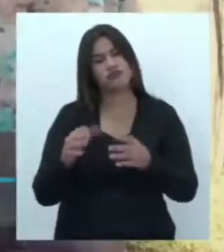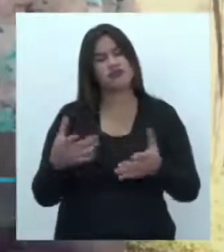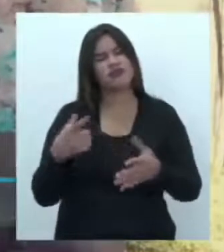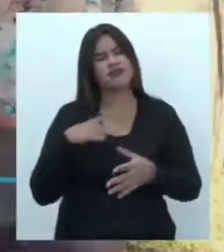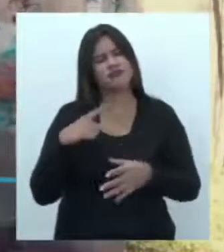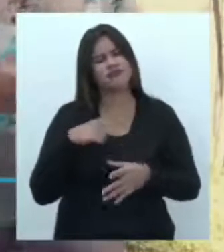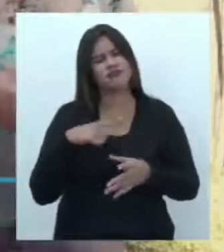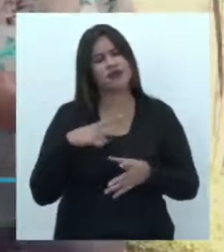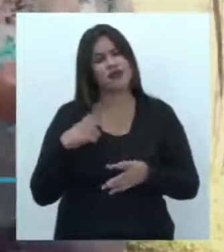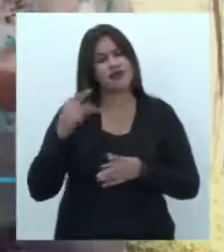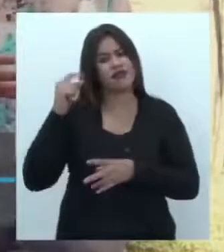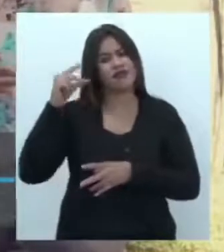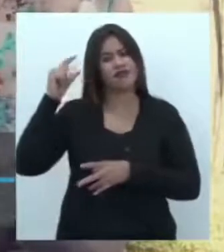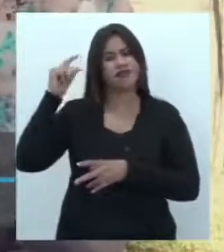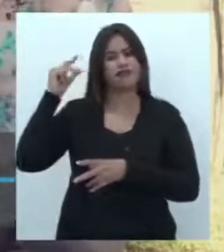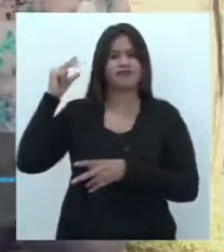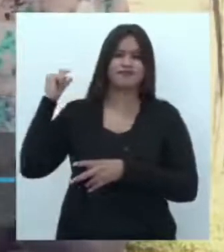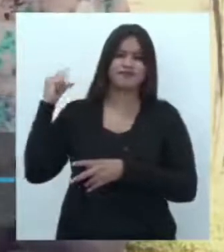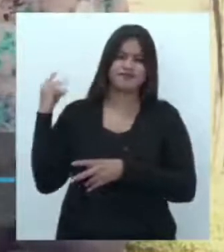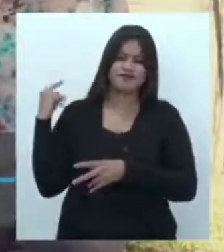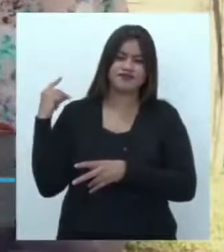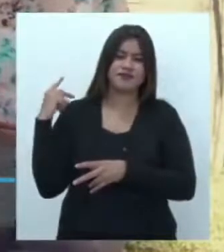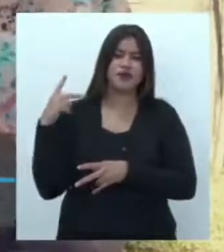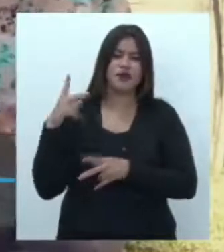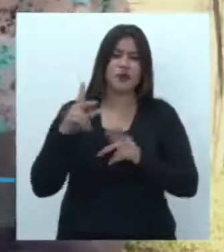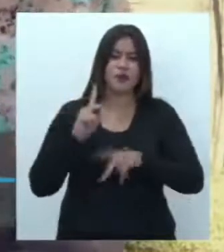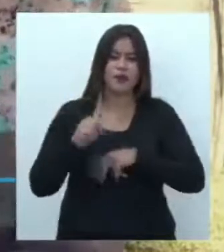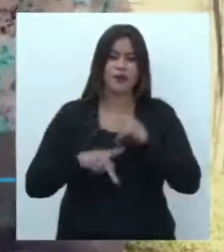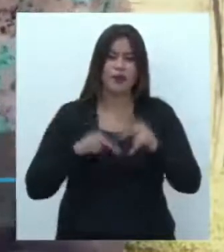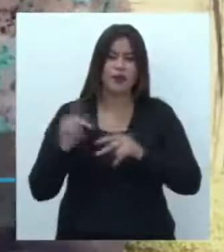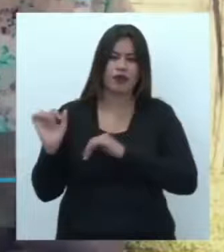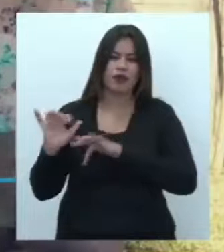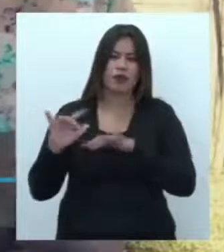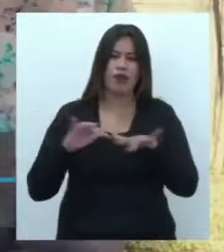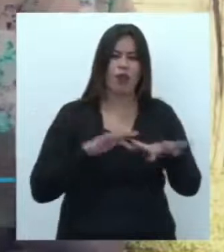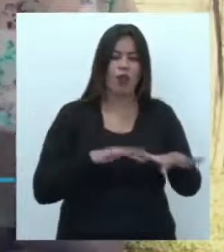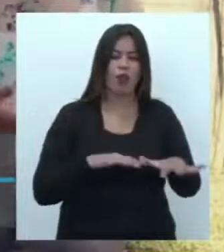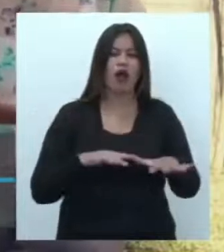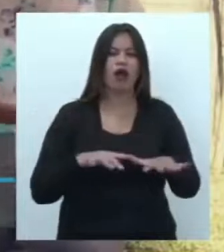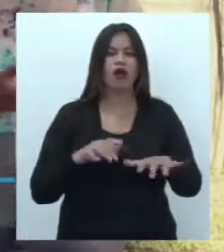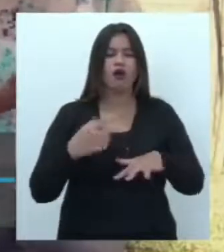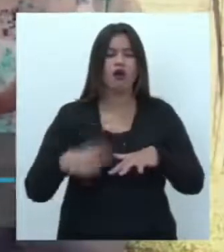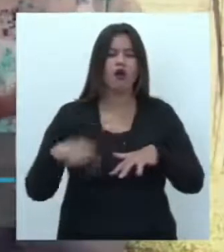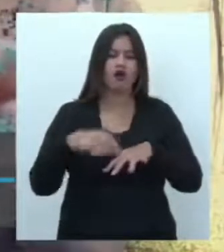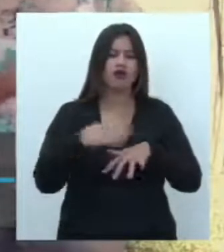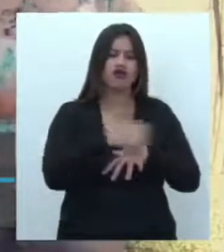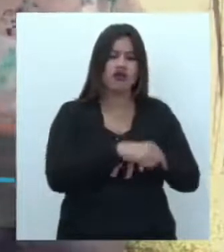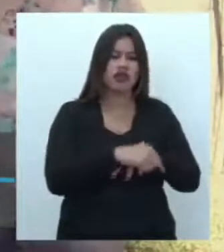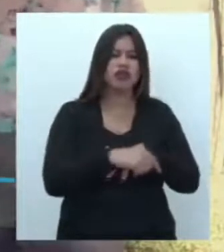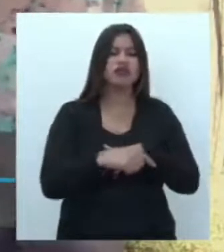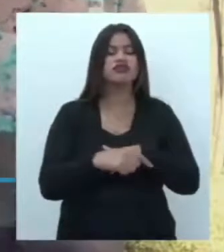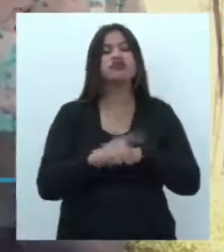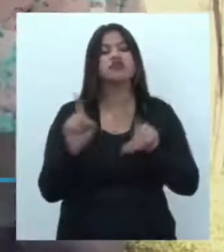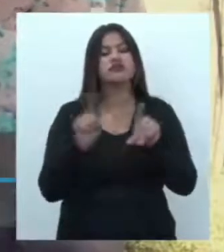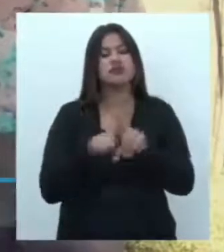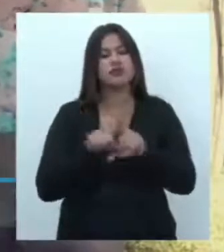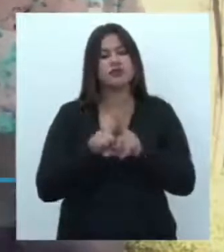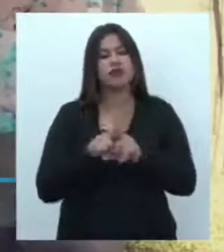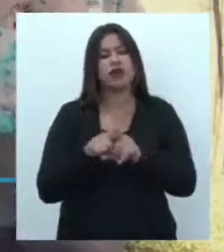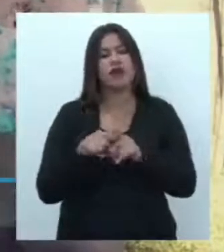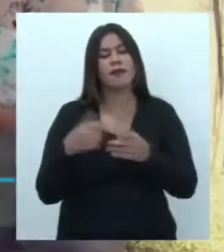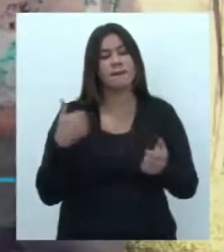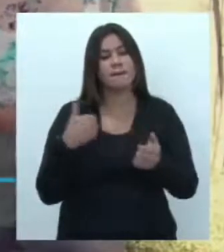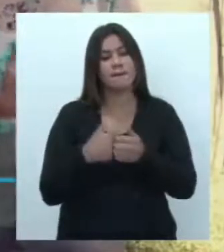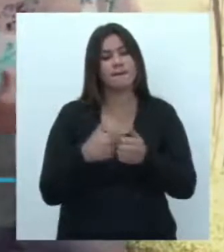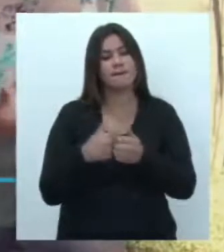tempo. Desde a dispersão das populações humanas entre os continentes até os movimentos migratórios mais